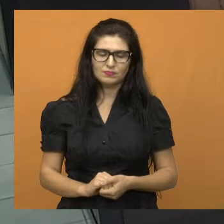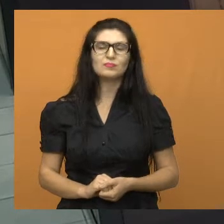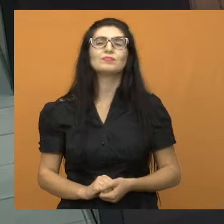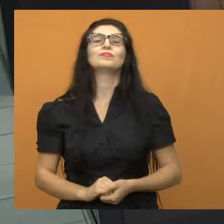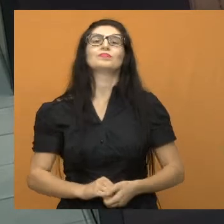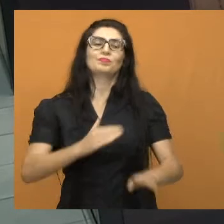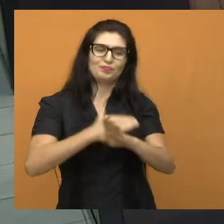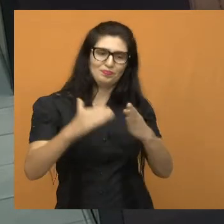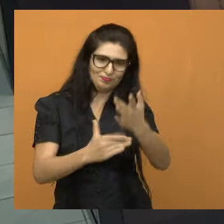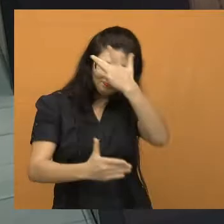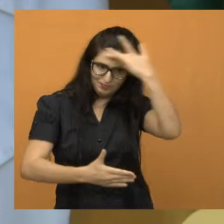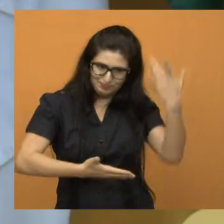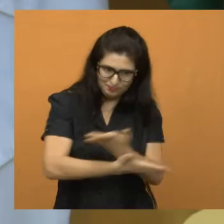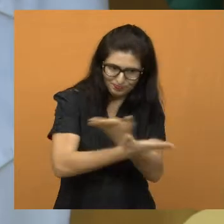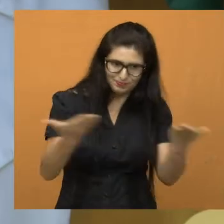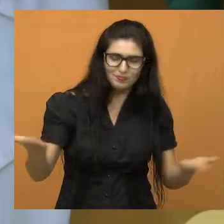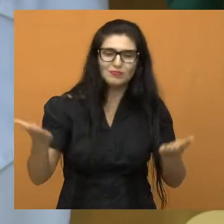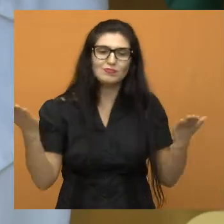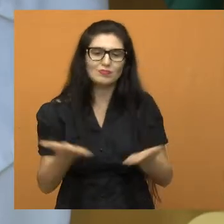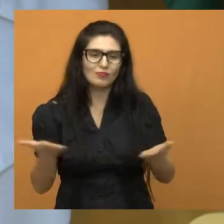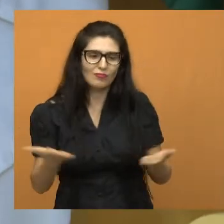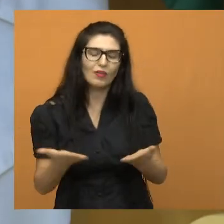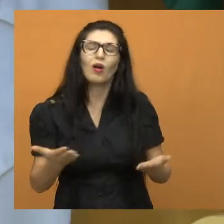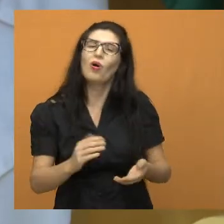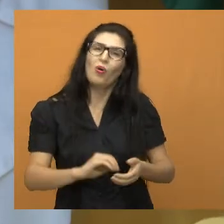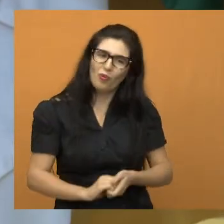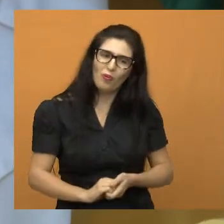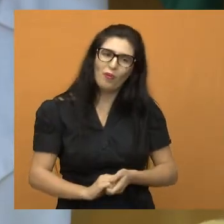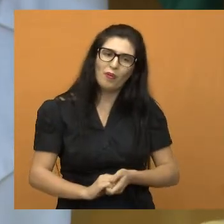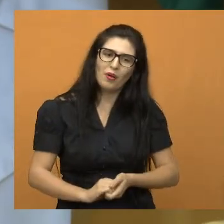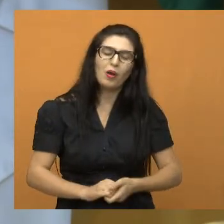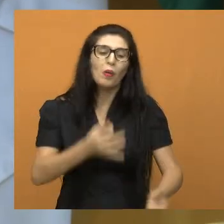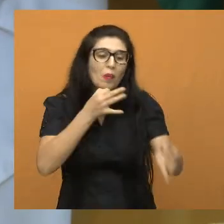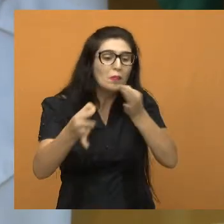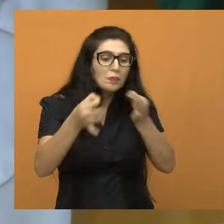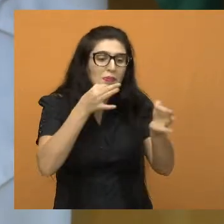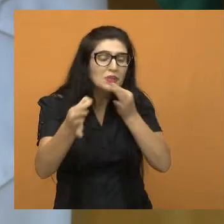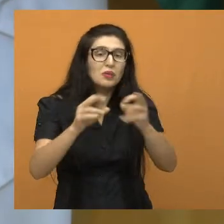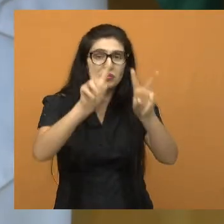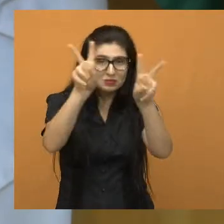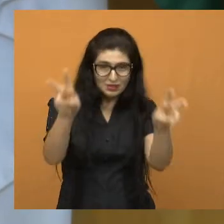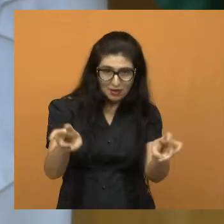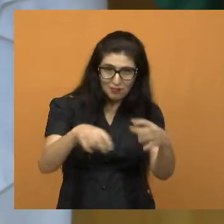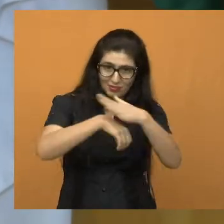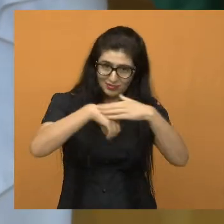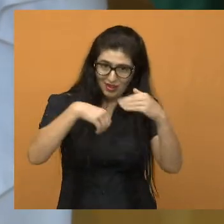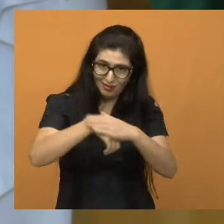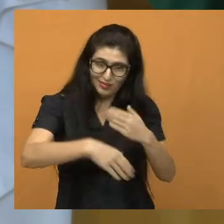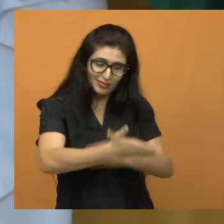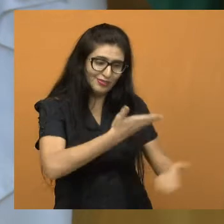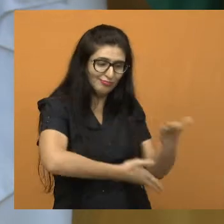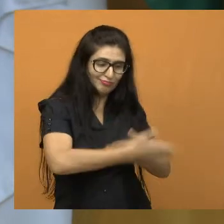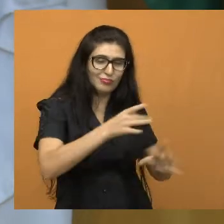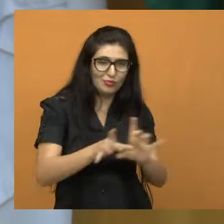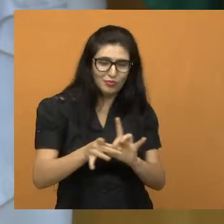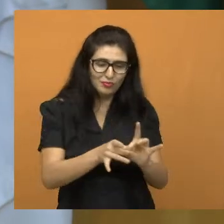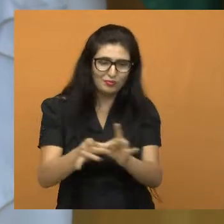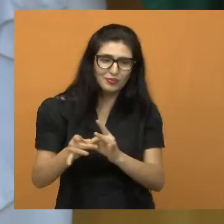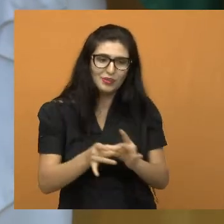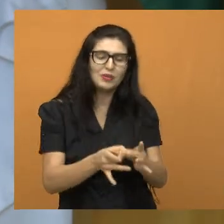Senhoras e senhores, então, neste momento, será aberto o debate sobre o tema da campanha da fraternidade. Solicitamos ao